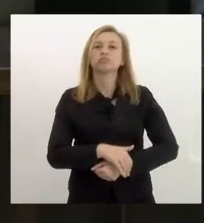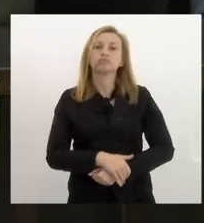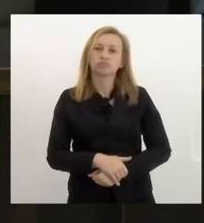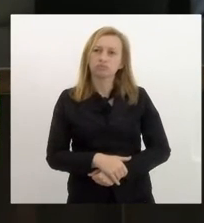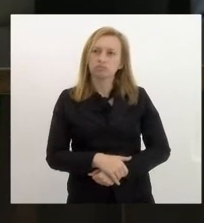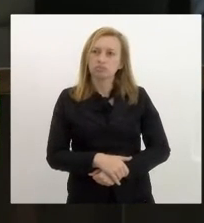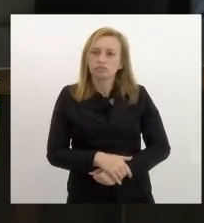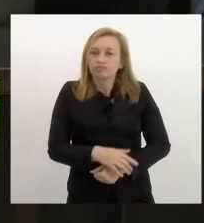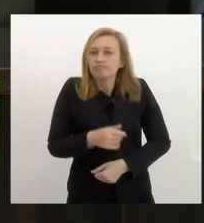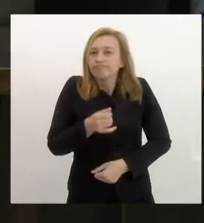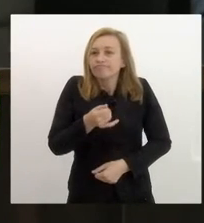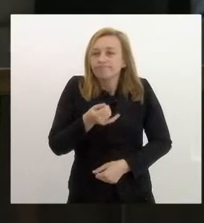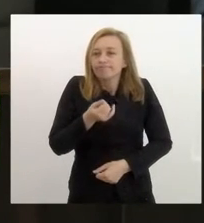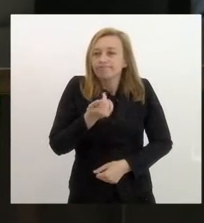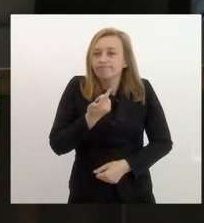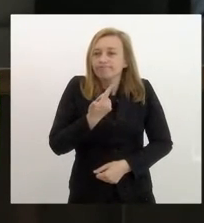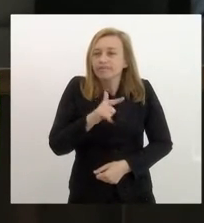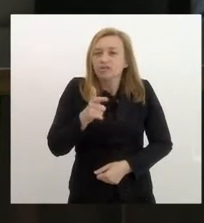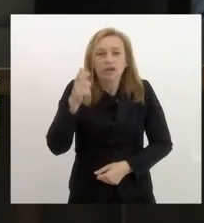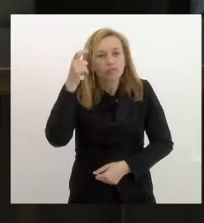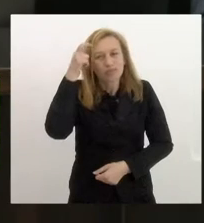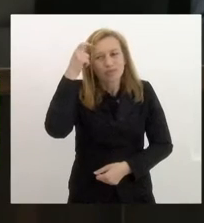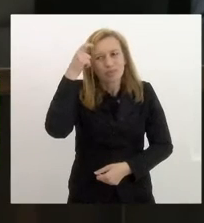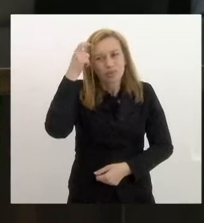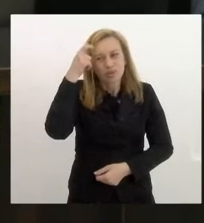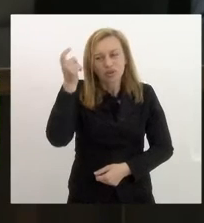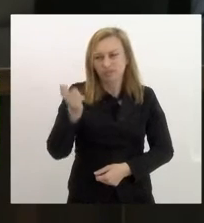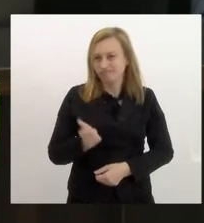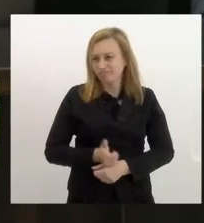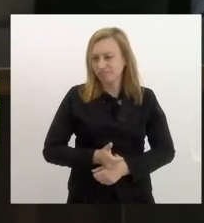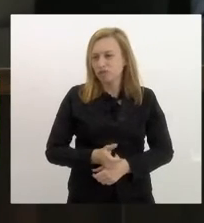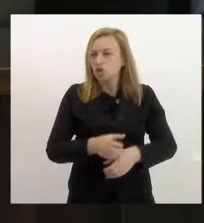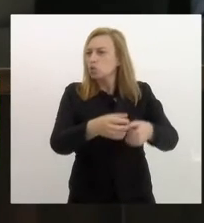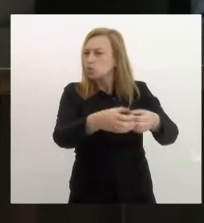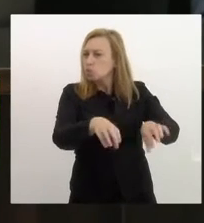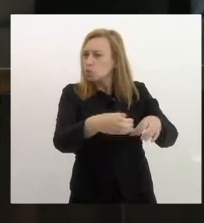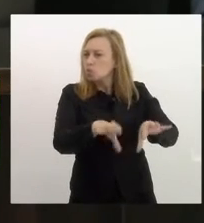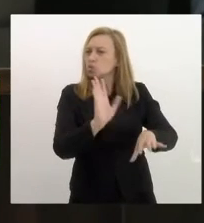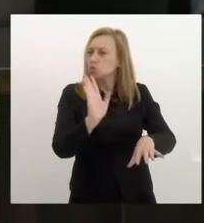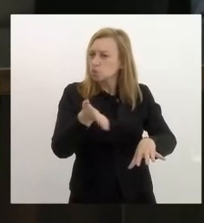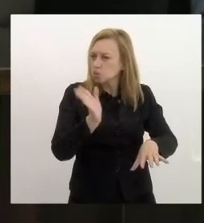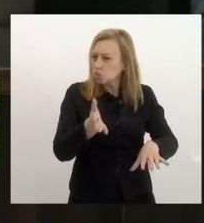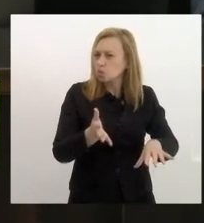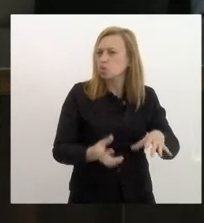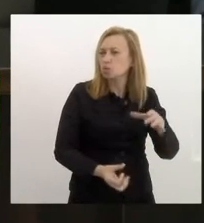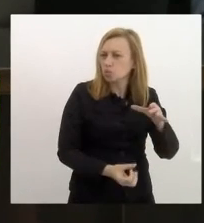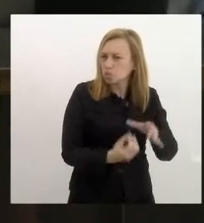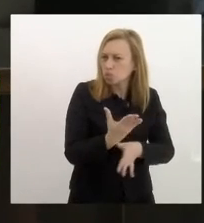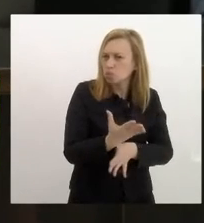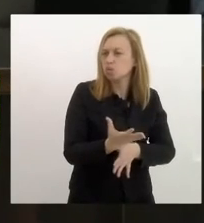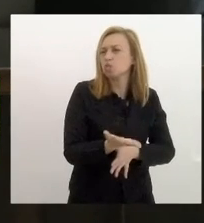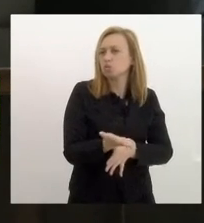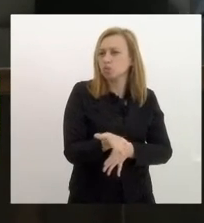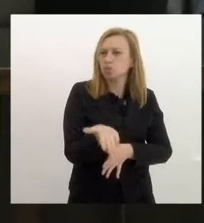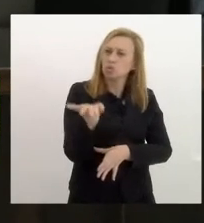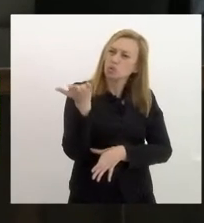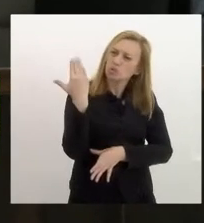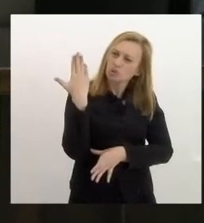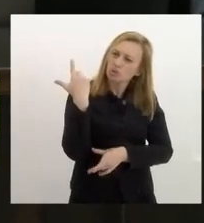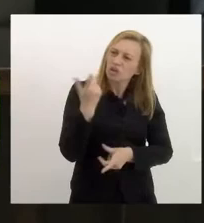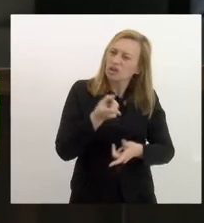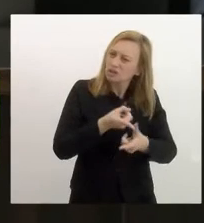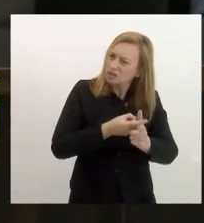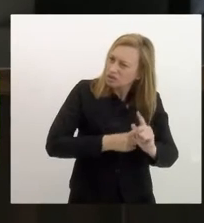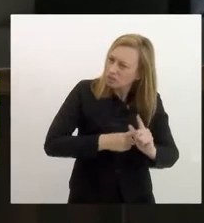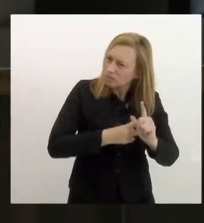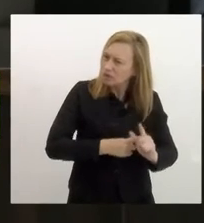não tenho uma memória dos concursos já realizados que estão pendentes